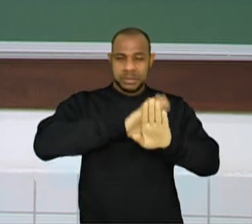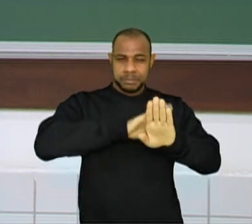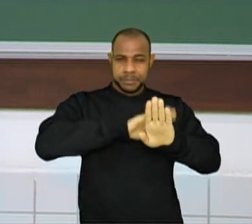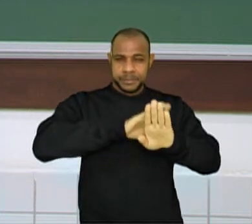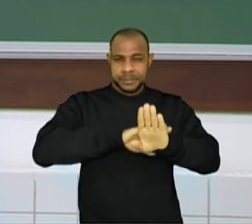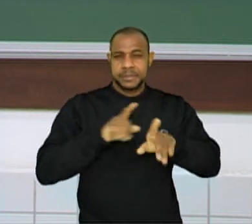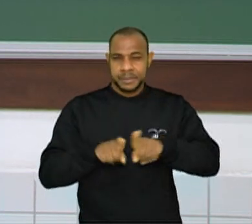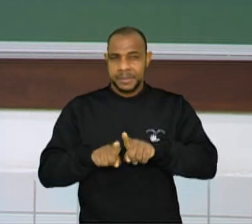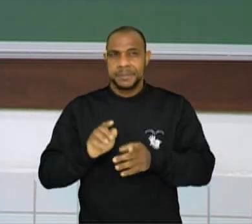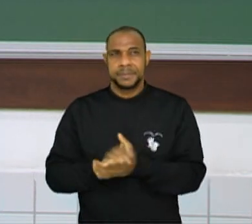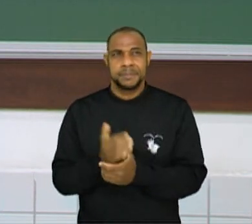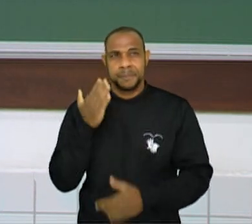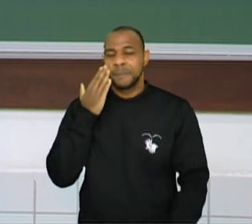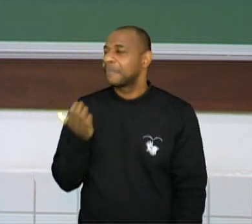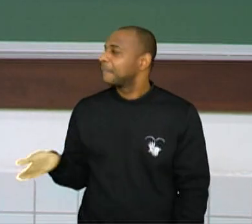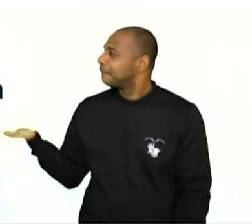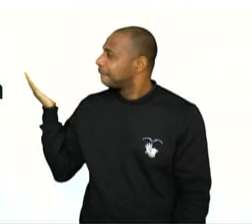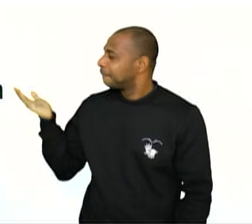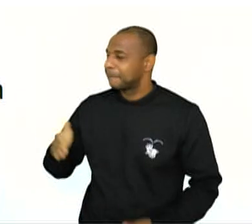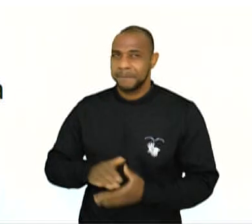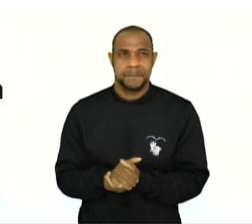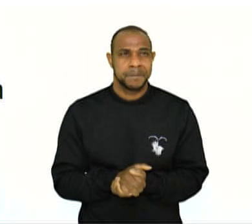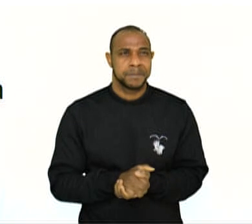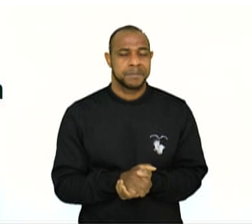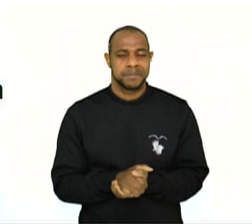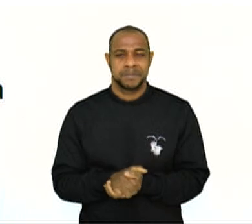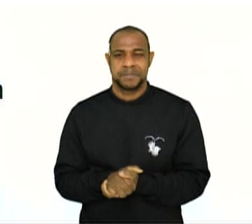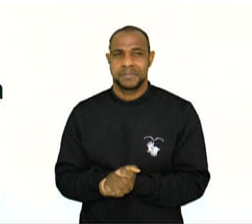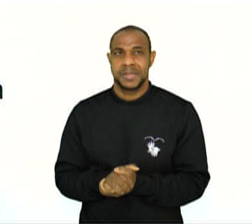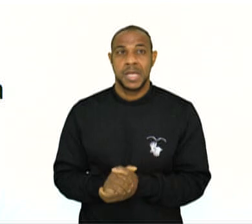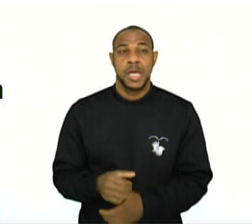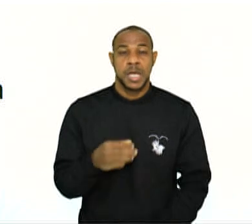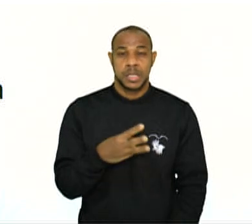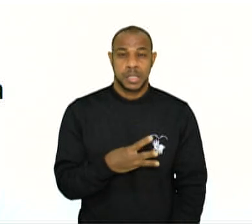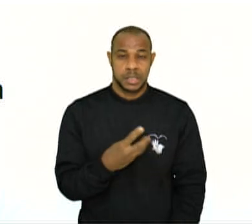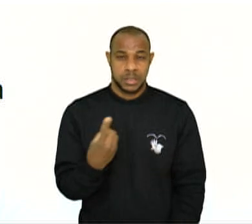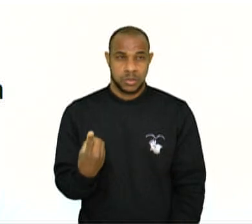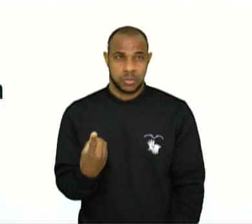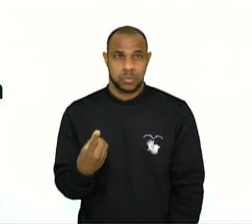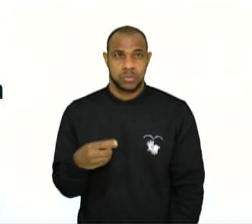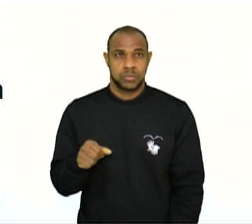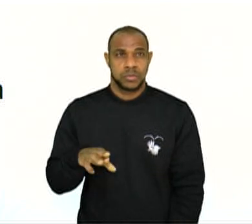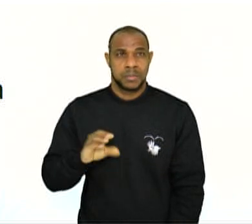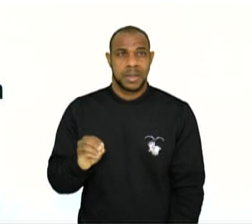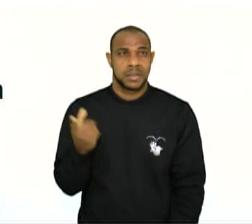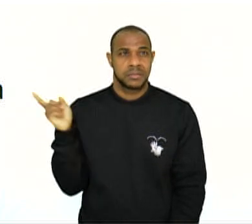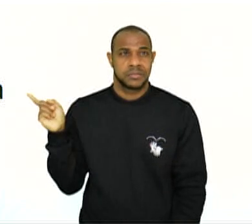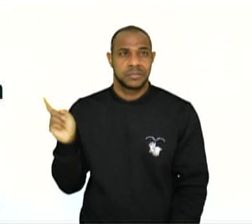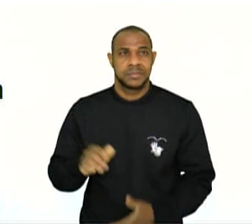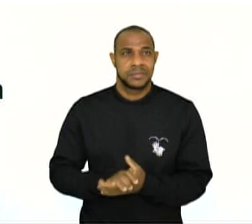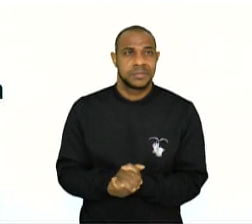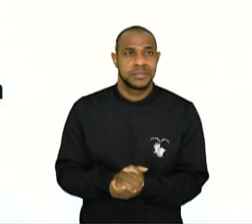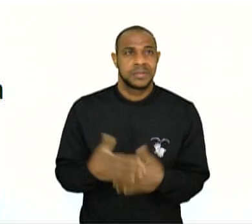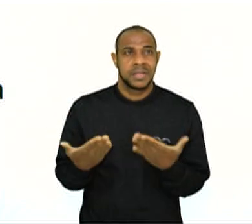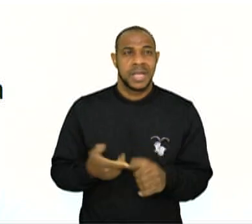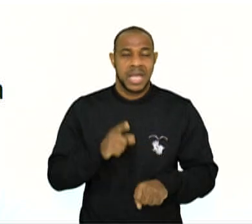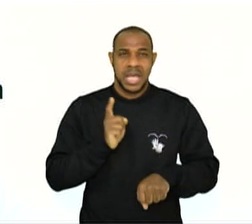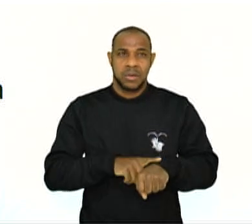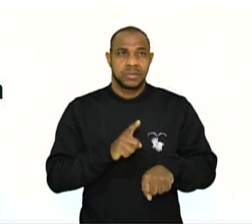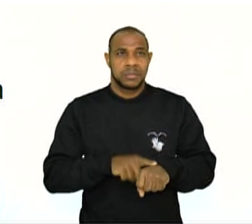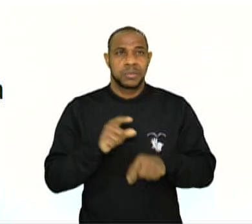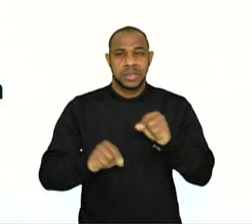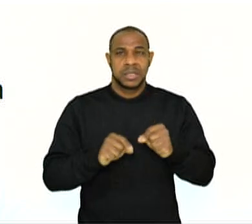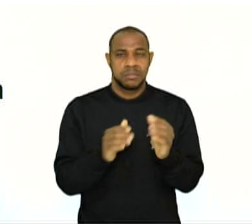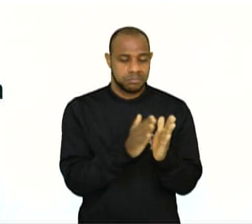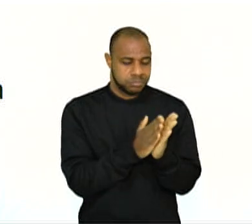legislativo. Vamos adiante. 31 de março, dizemos assim, o dia que durou 21 anos, que é o tempo que